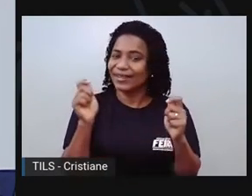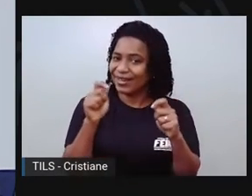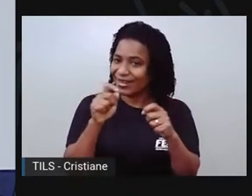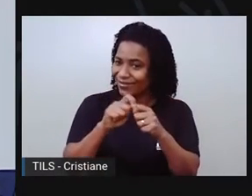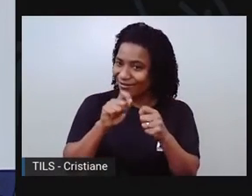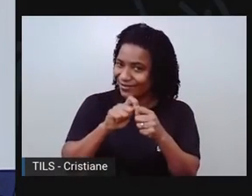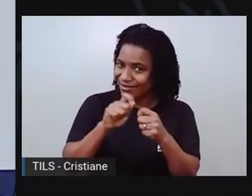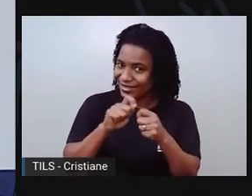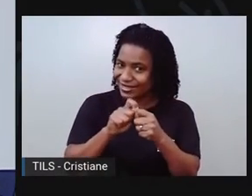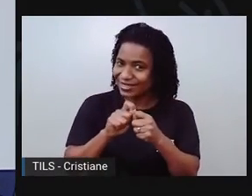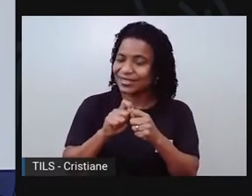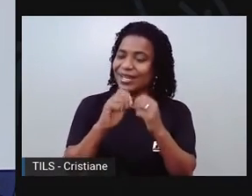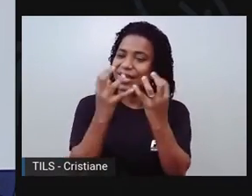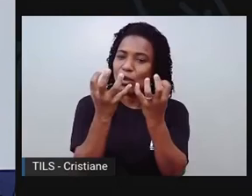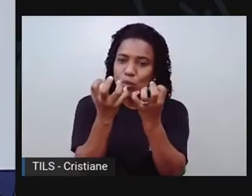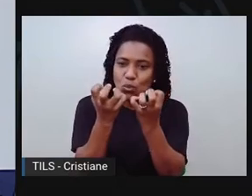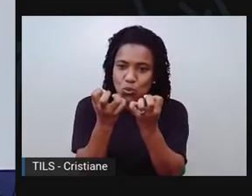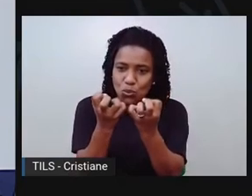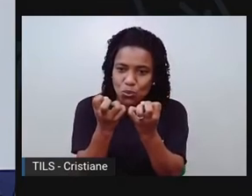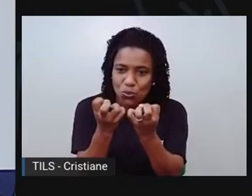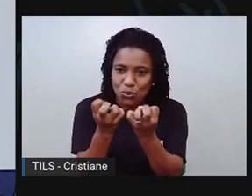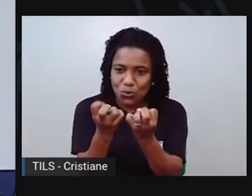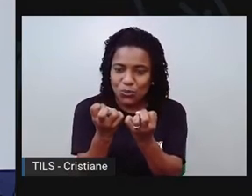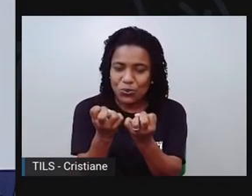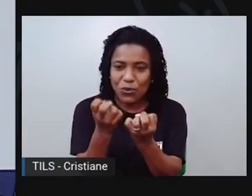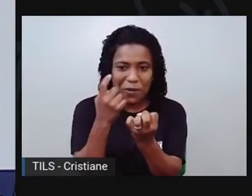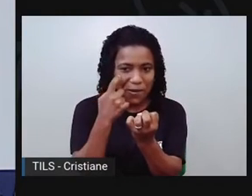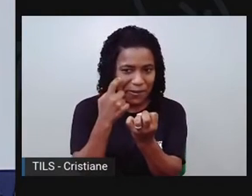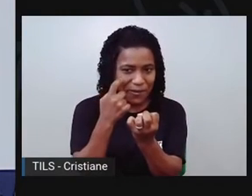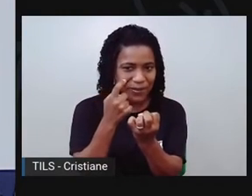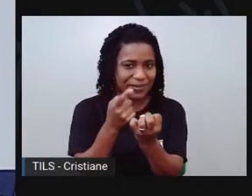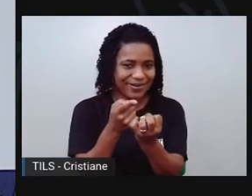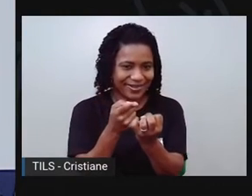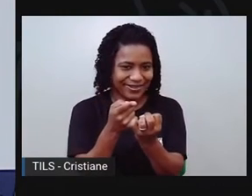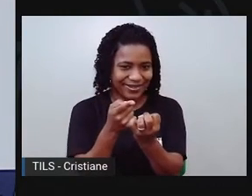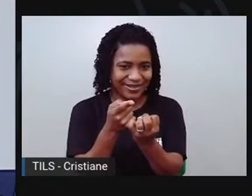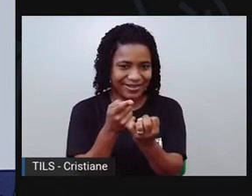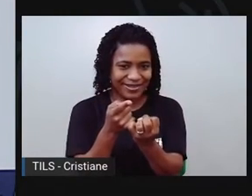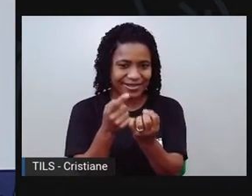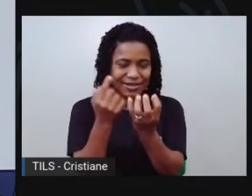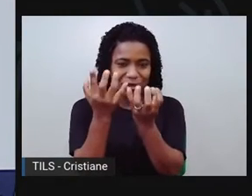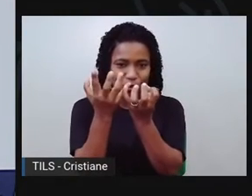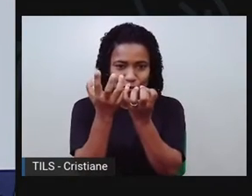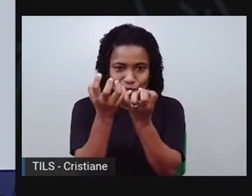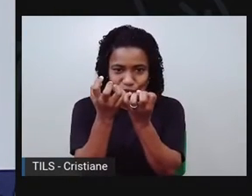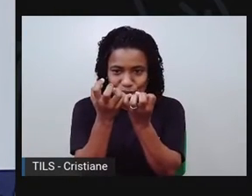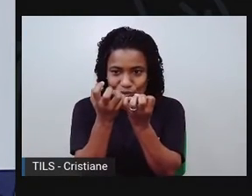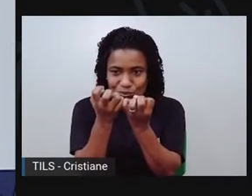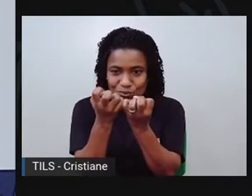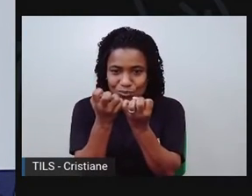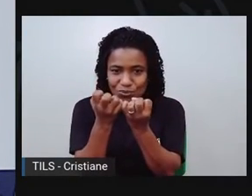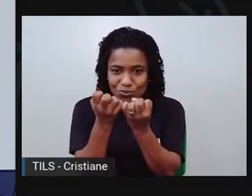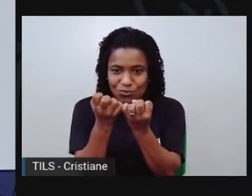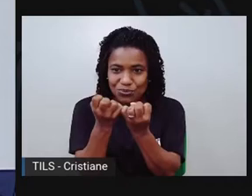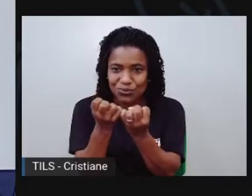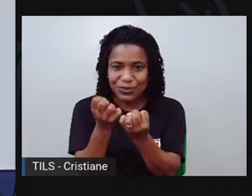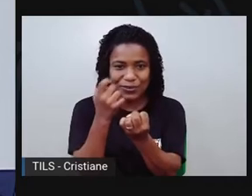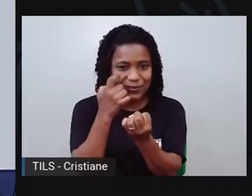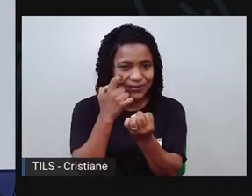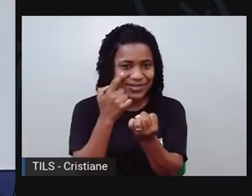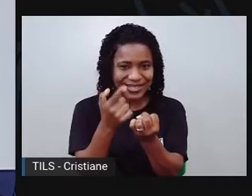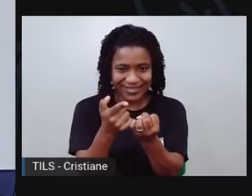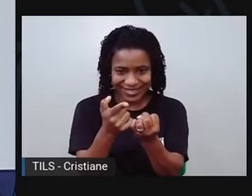de desidratação até ficar assim, ó. Deixa eu mostrar para vocês como é que ela fica. Estão vendo? Olha